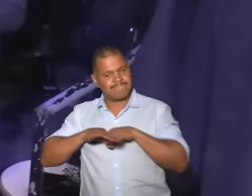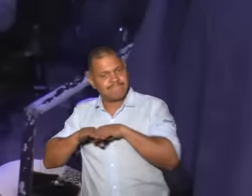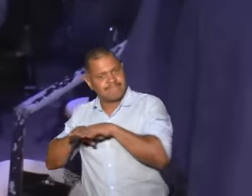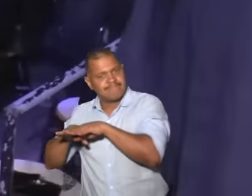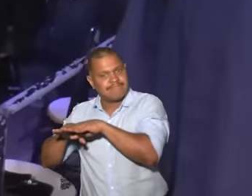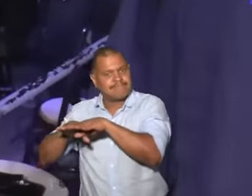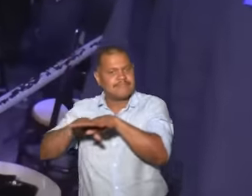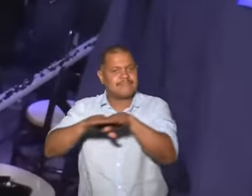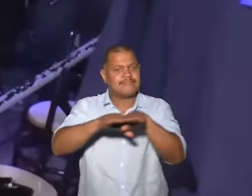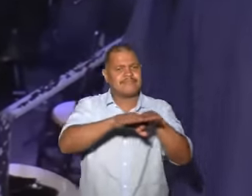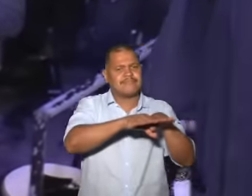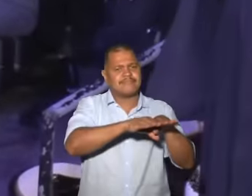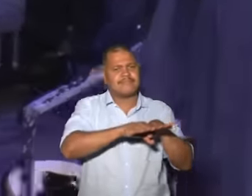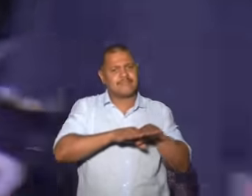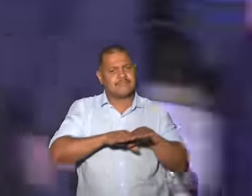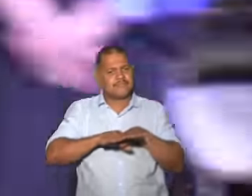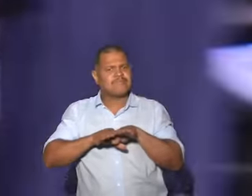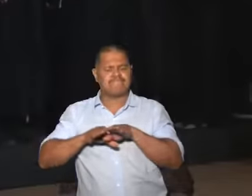Essa igualdade